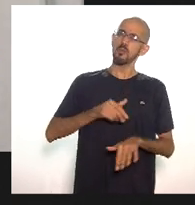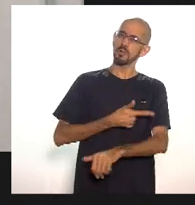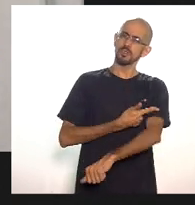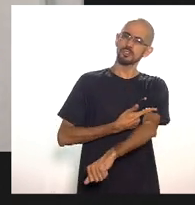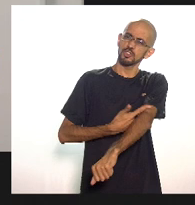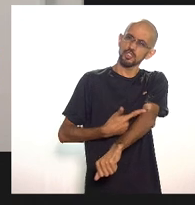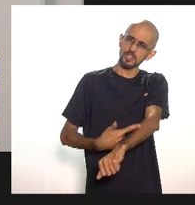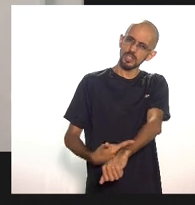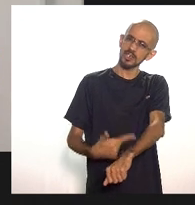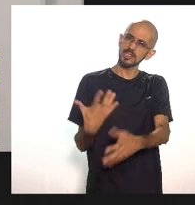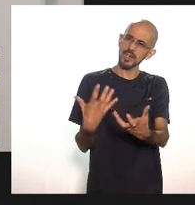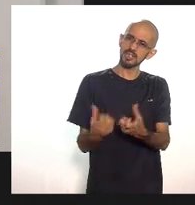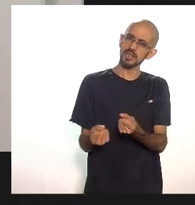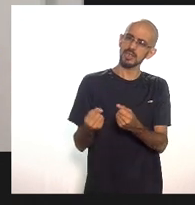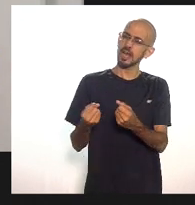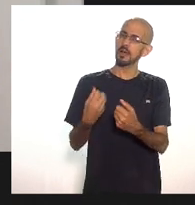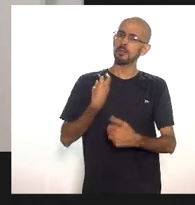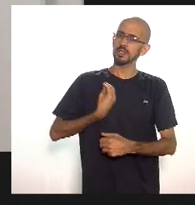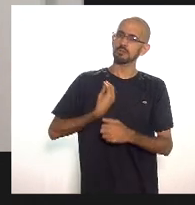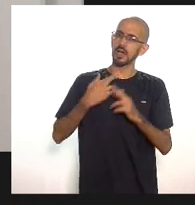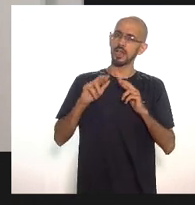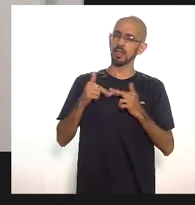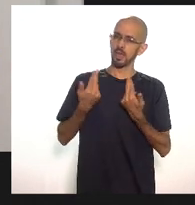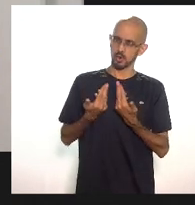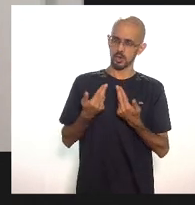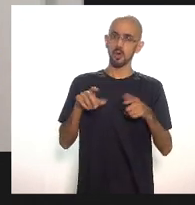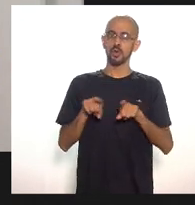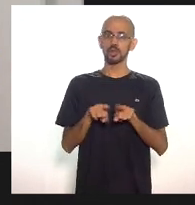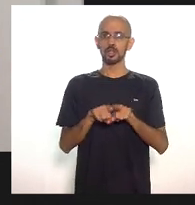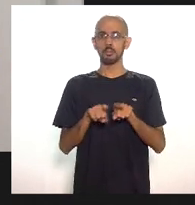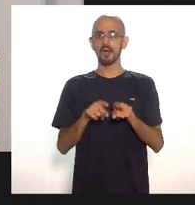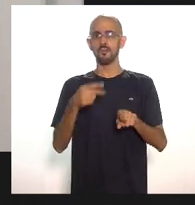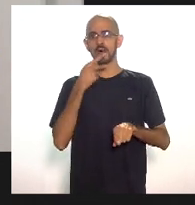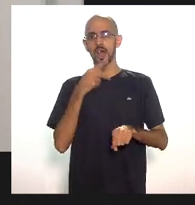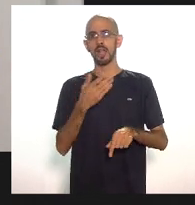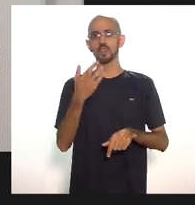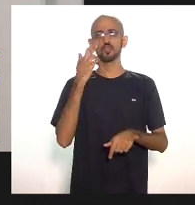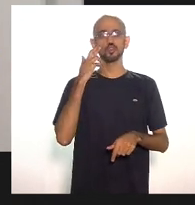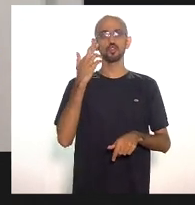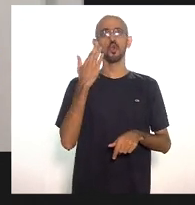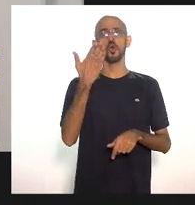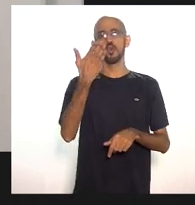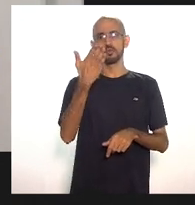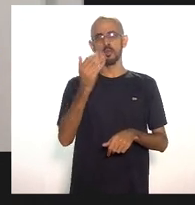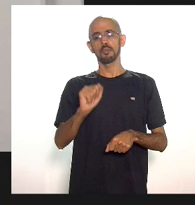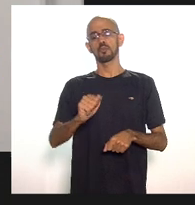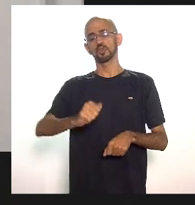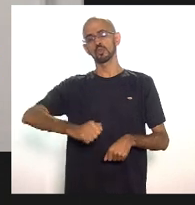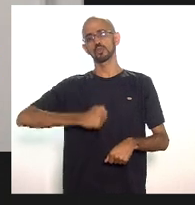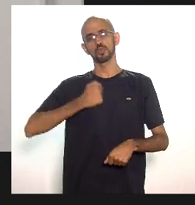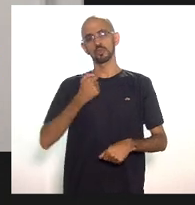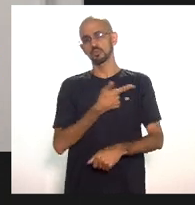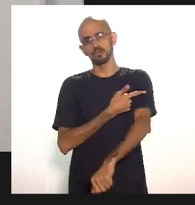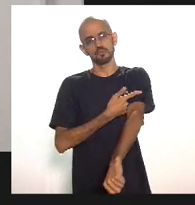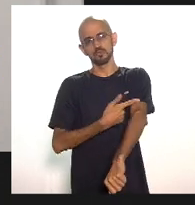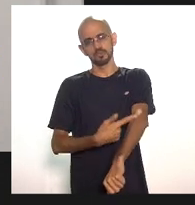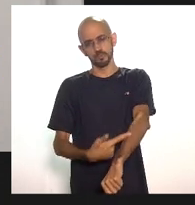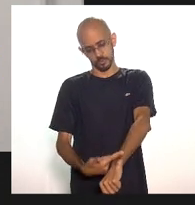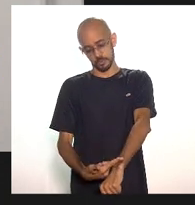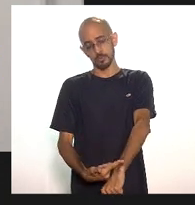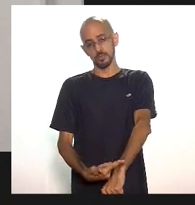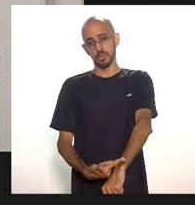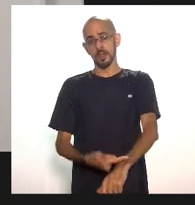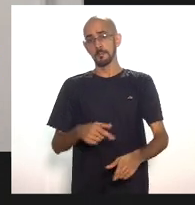participar da nossa reunião, dizer que o senhor foi muito gentil e simpático, e